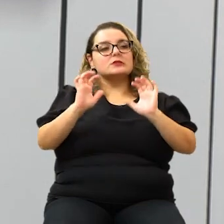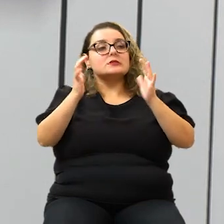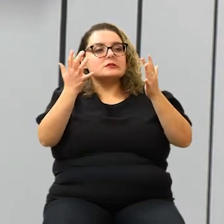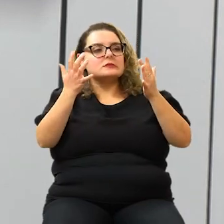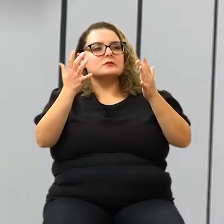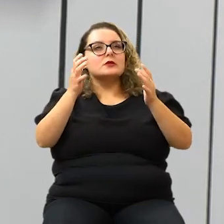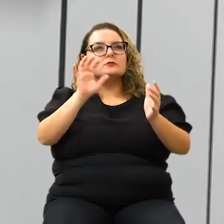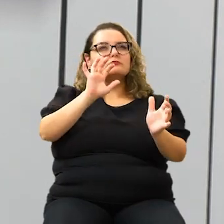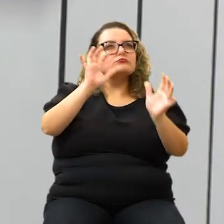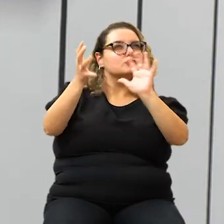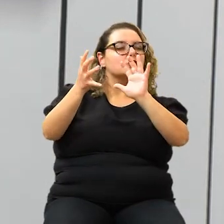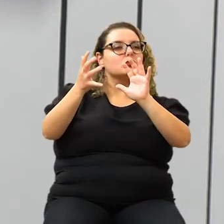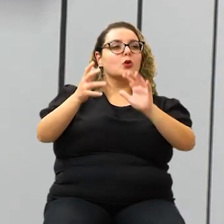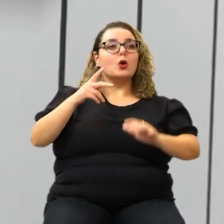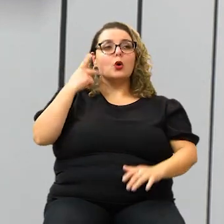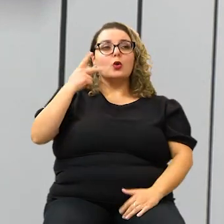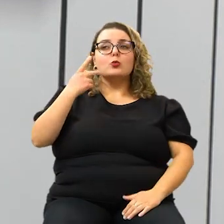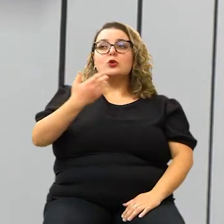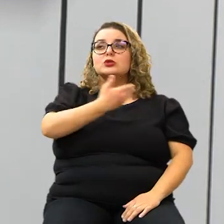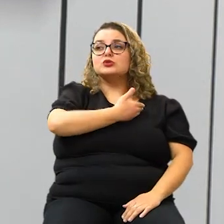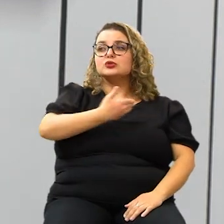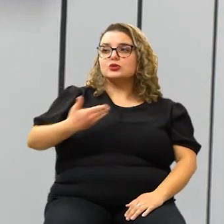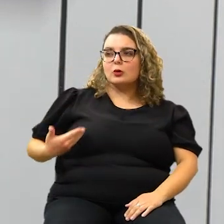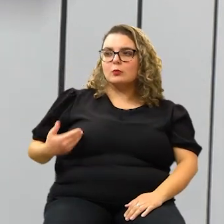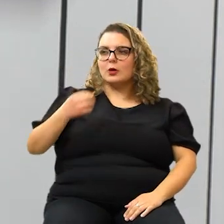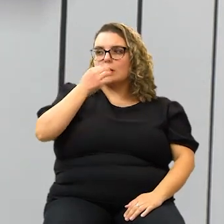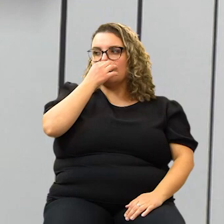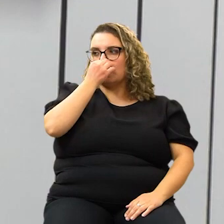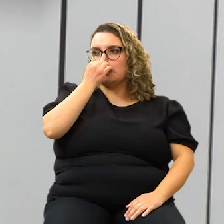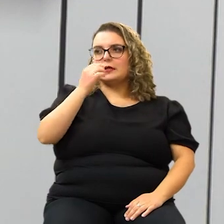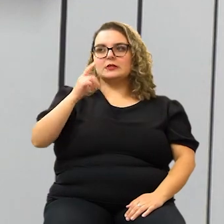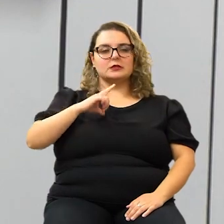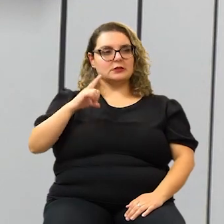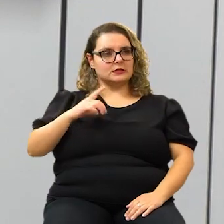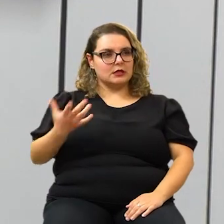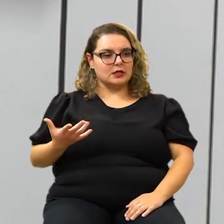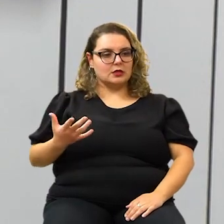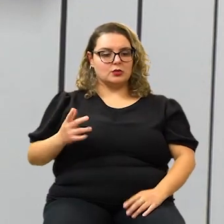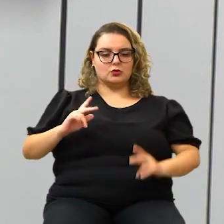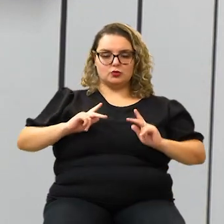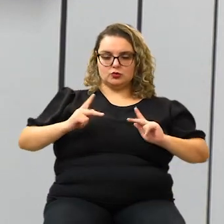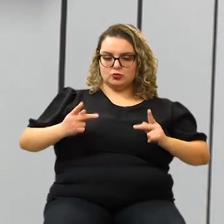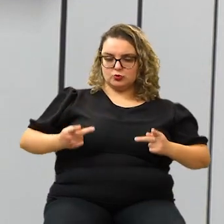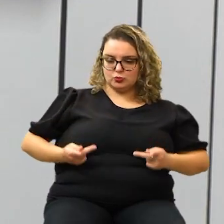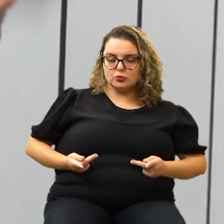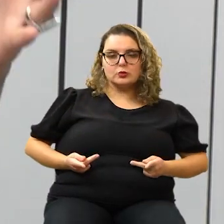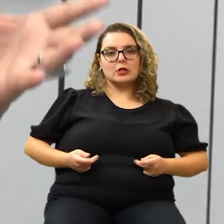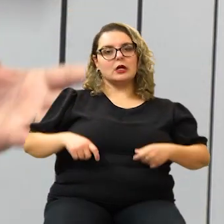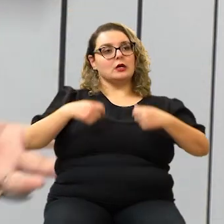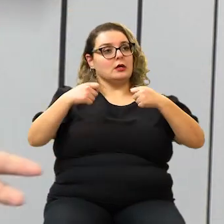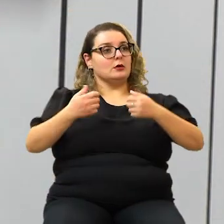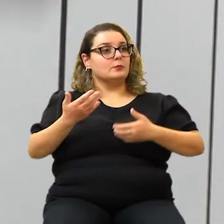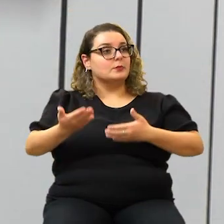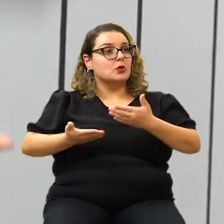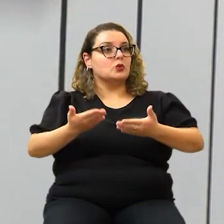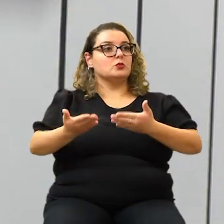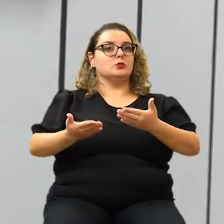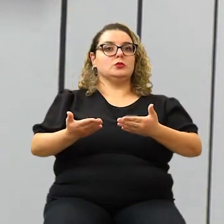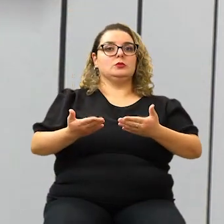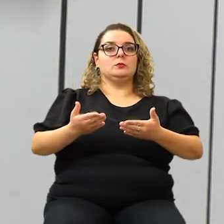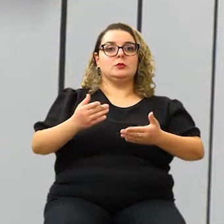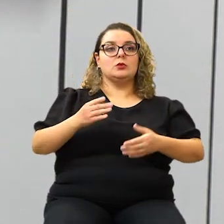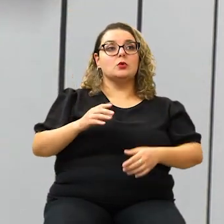de políticas públicas, então tem aí a parte do ser humano, né, que precisa cuidar do tempo, cuidar